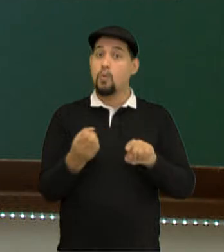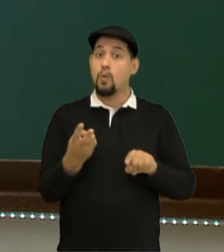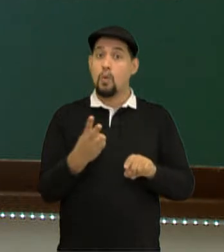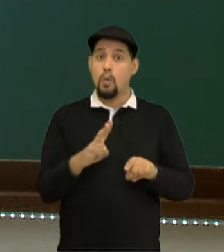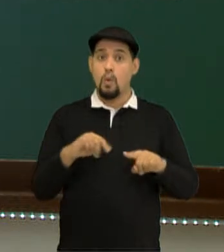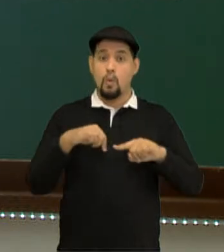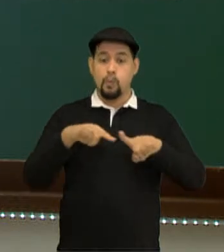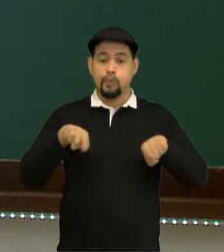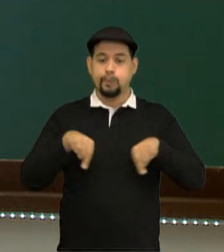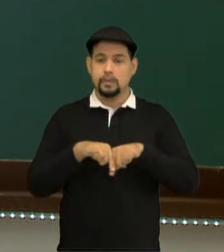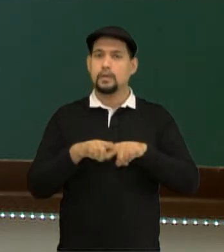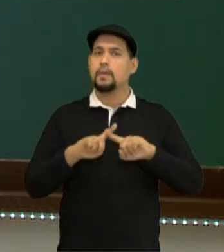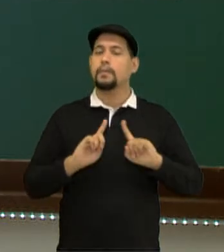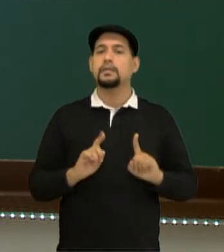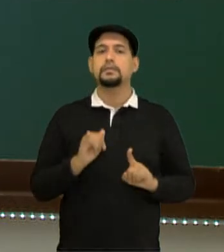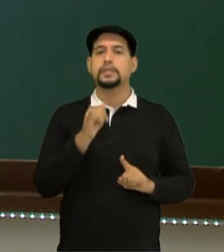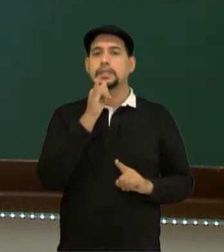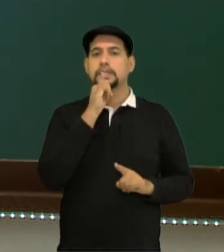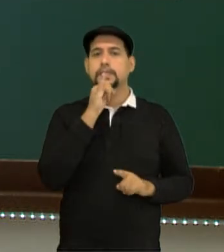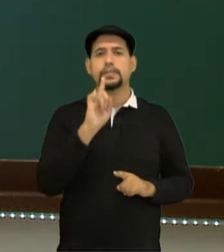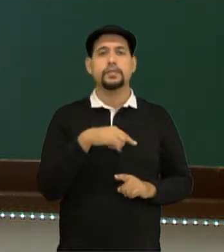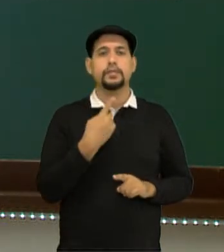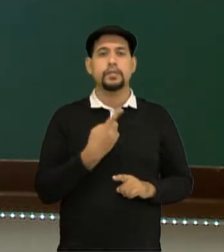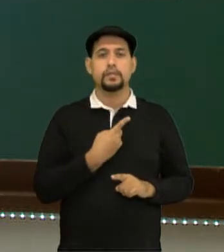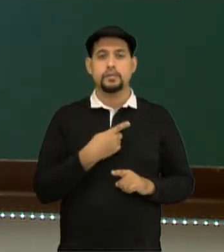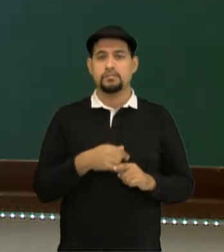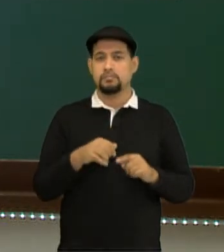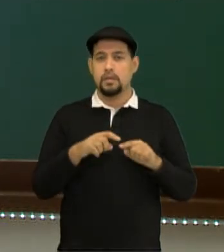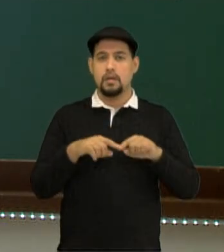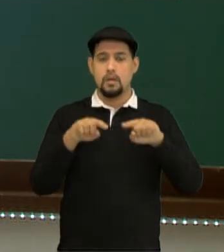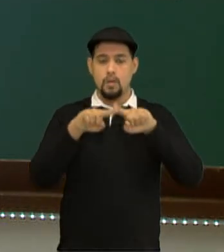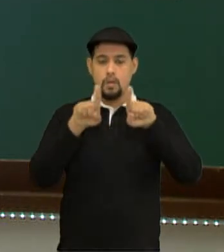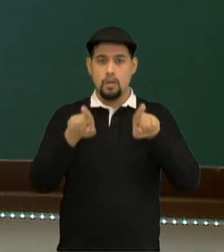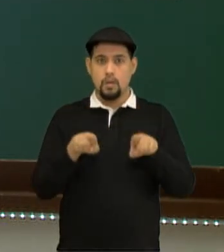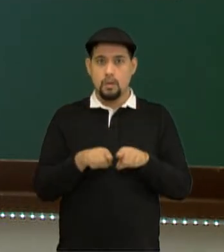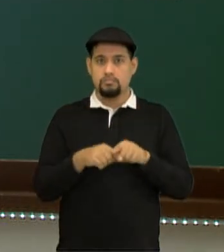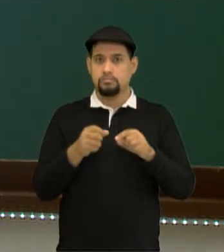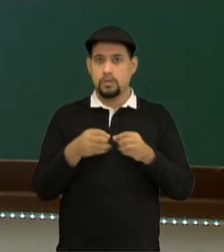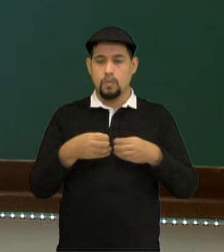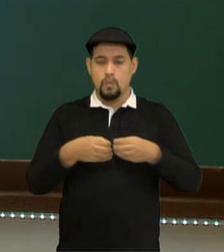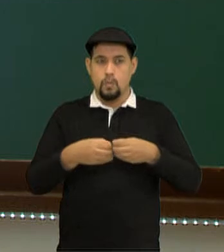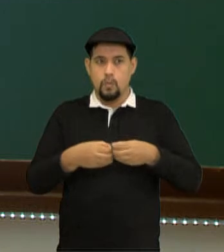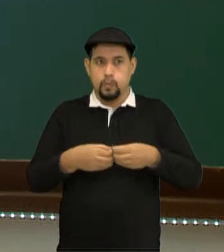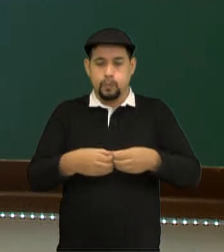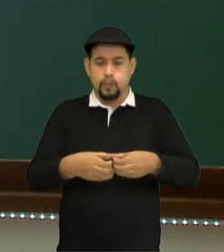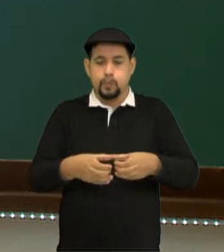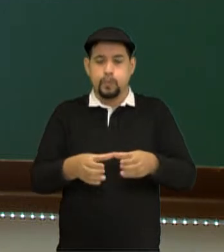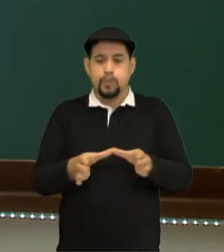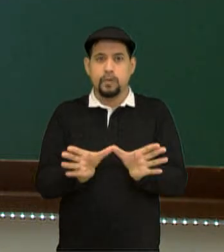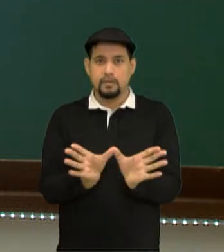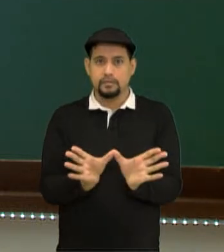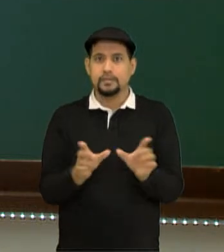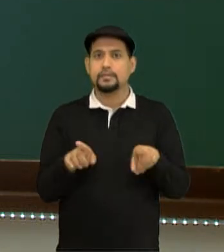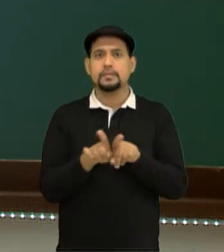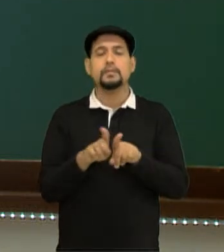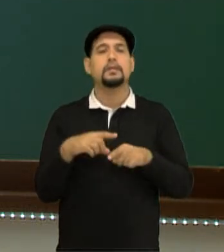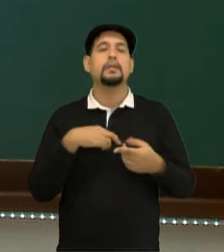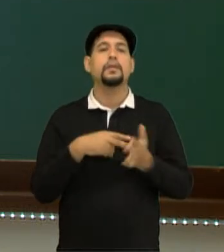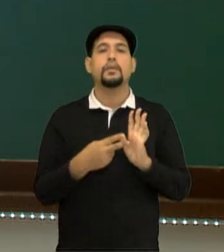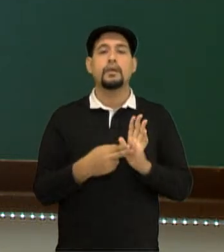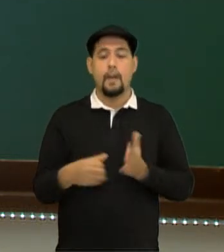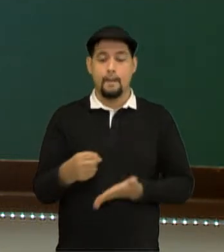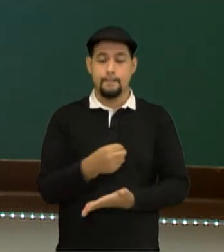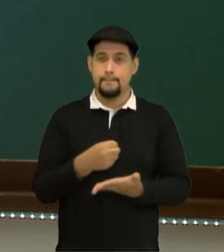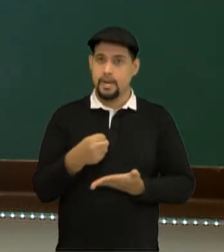oblíquo. No caso, quando a gente planifica a figura, nós vamos ter a formação da parte da área da base,